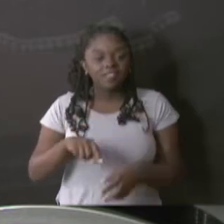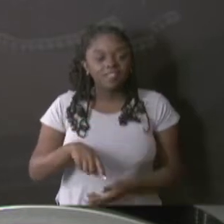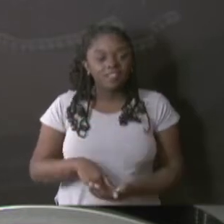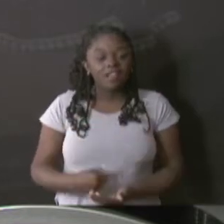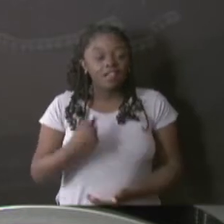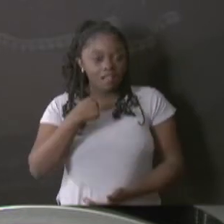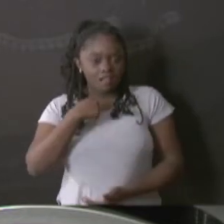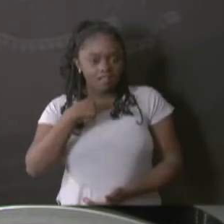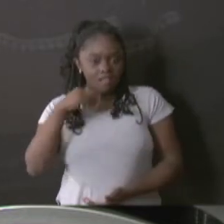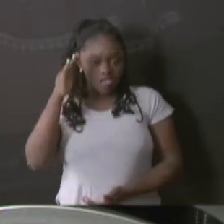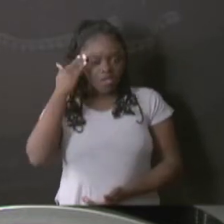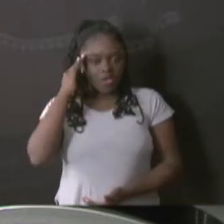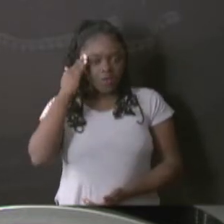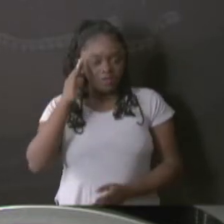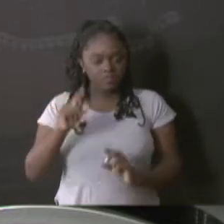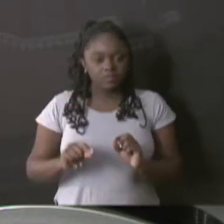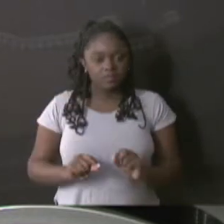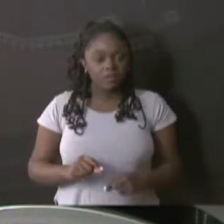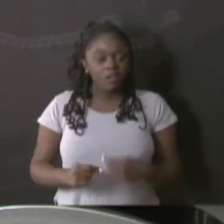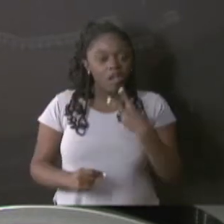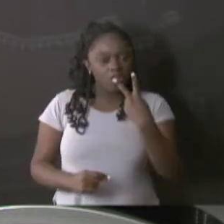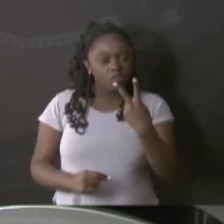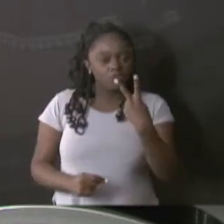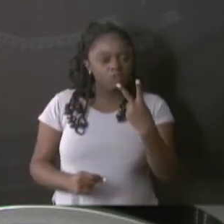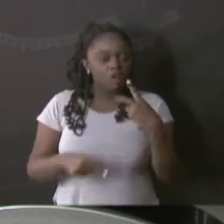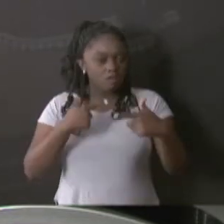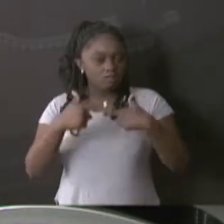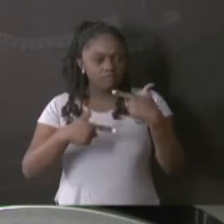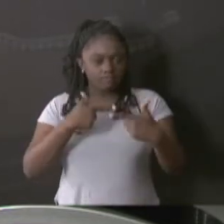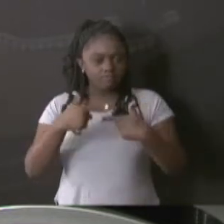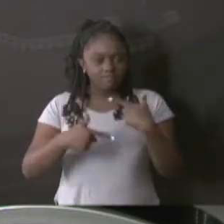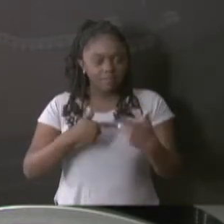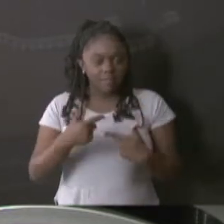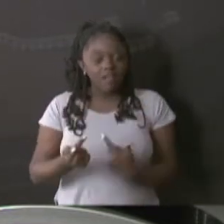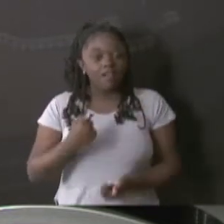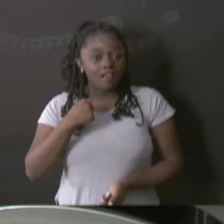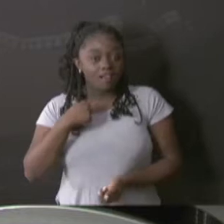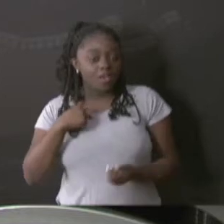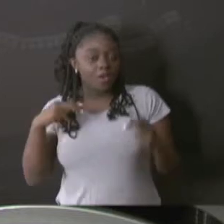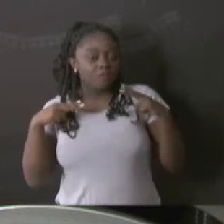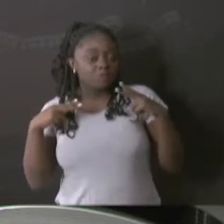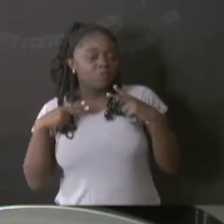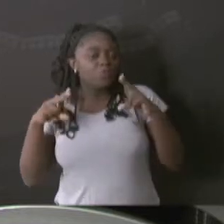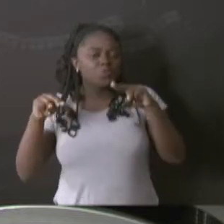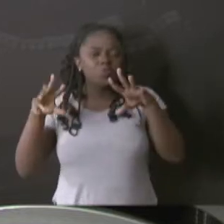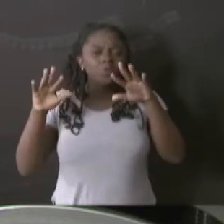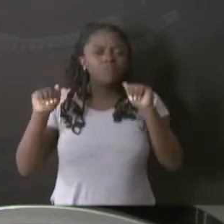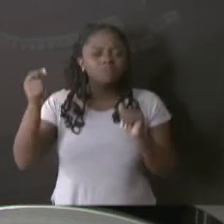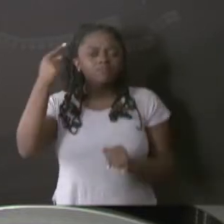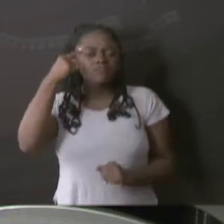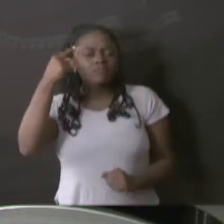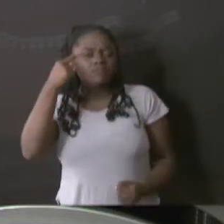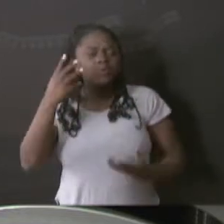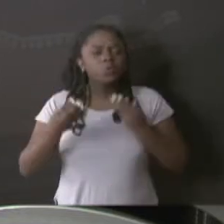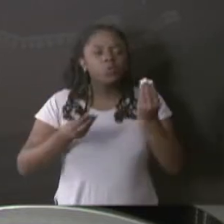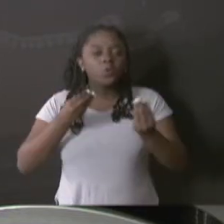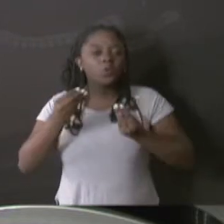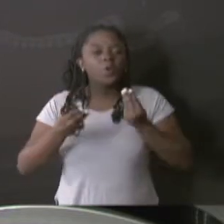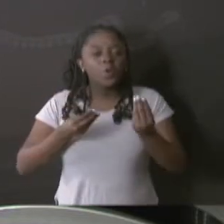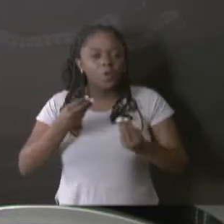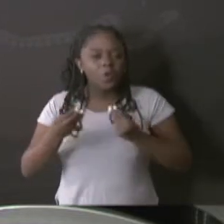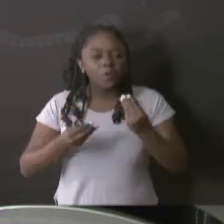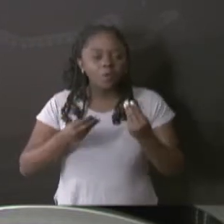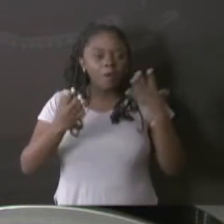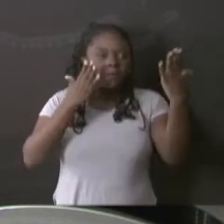eu entendo que essas duas áreas são áreas que eu particularmente nunca tinha pensado nessa interação